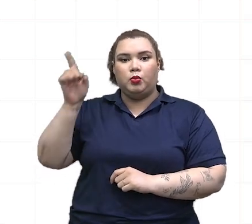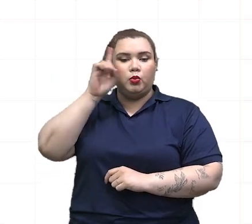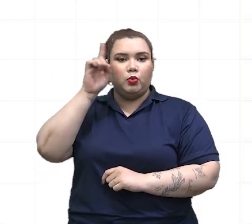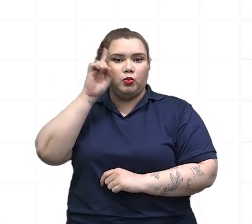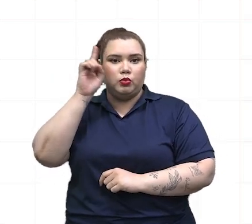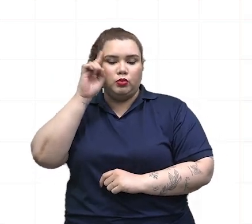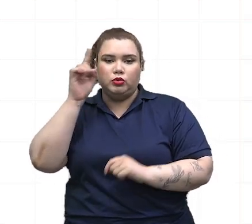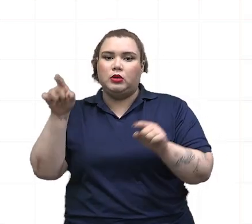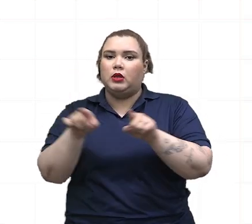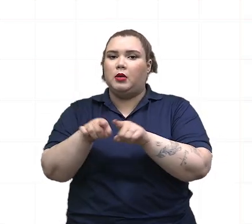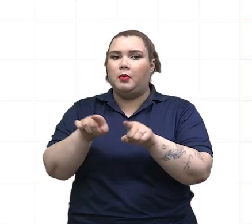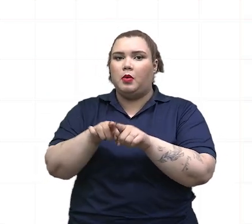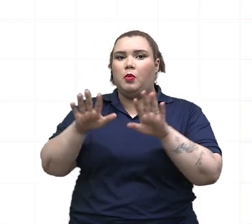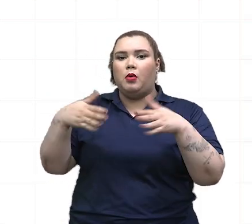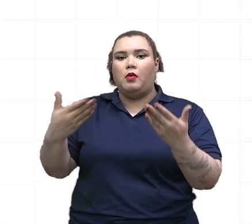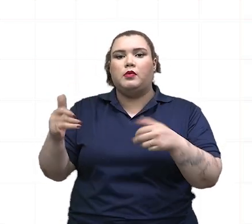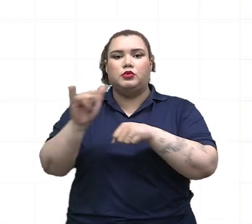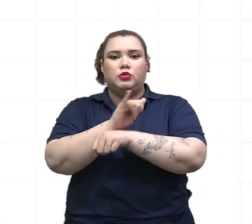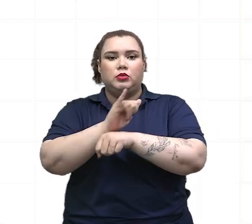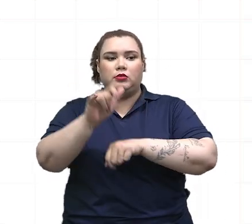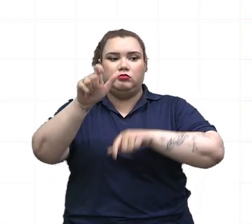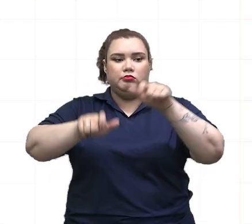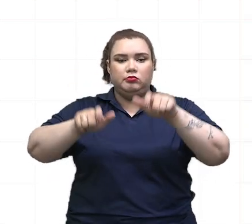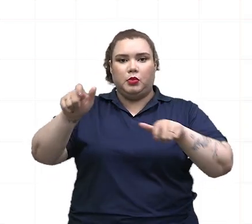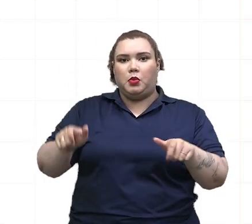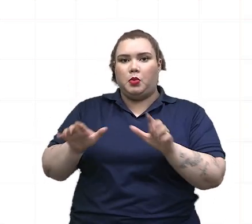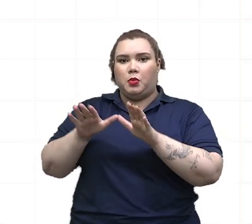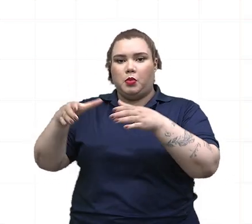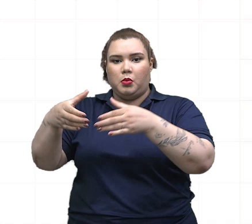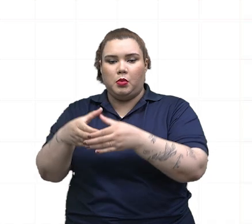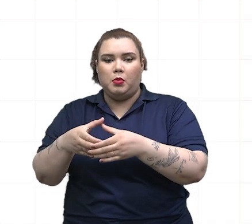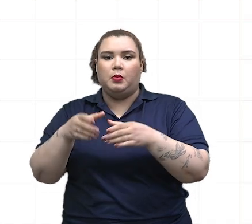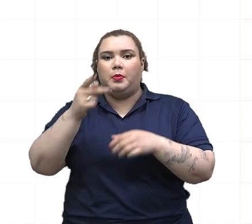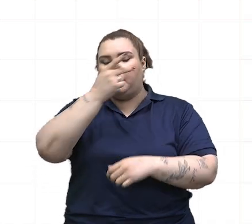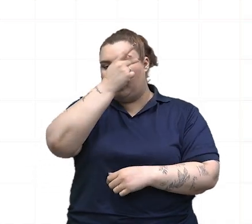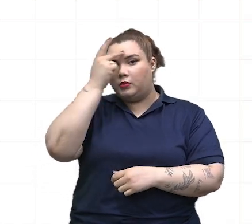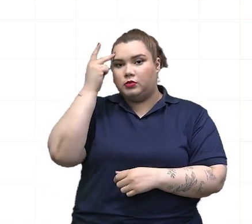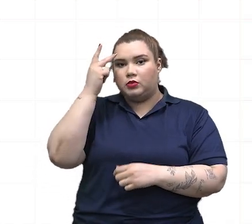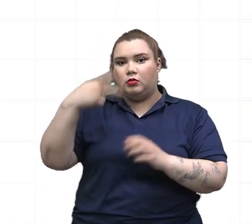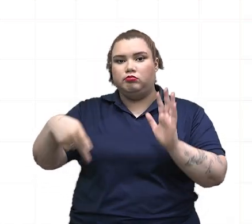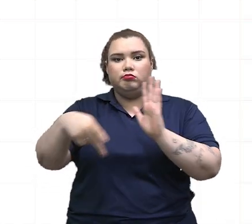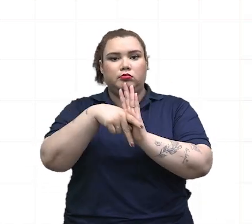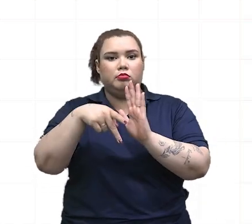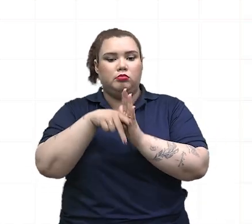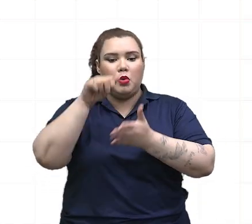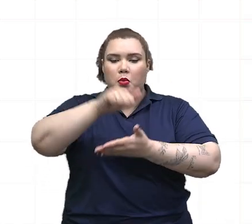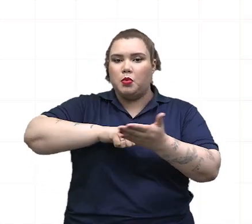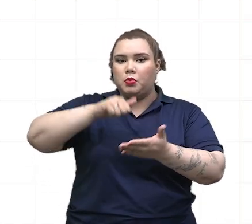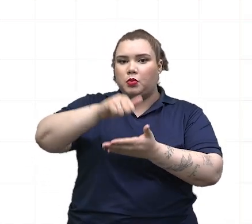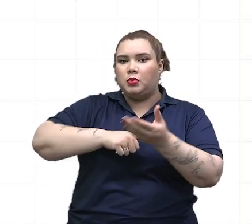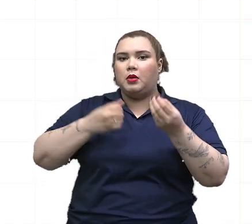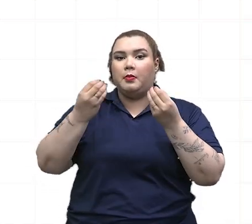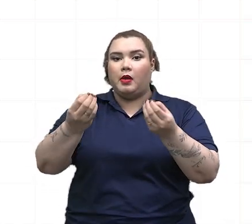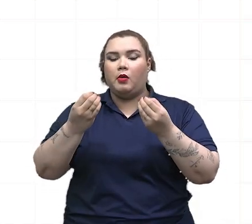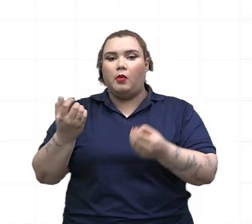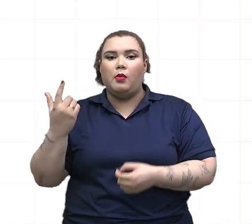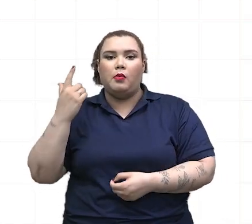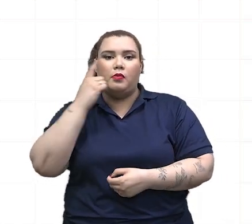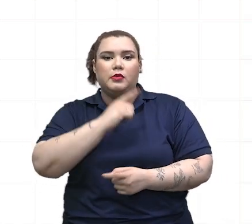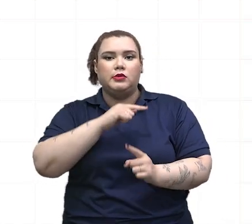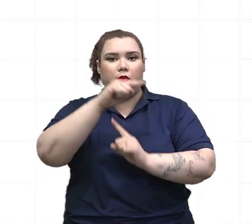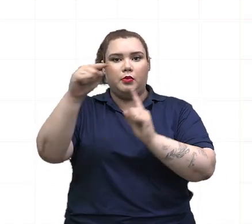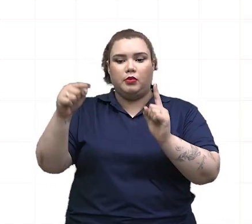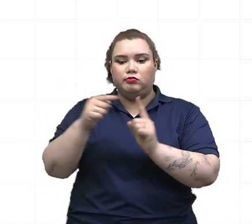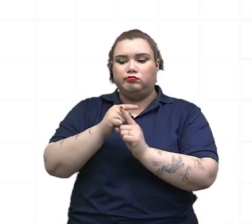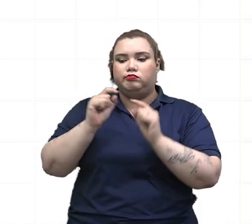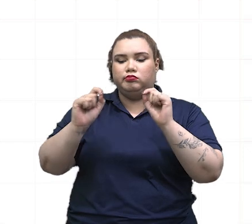e as estratégias de indivíduos, grupos e classes sociais em sua luta pela satisfação de